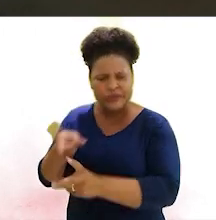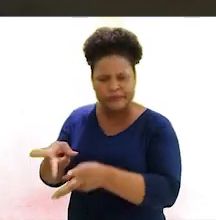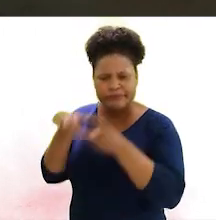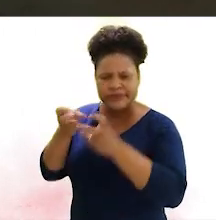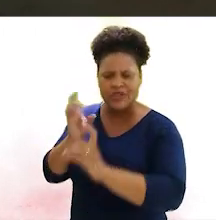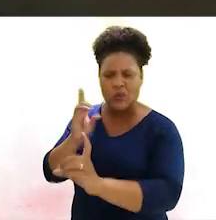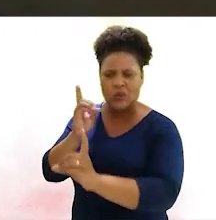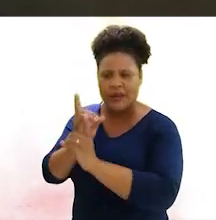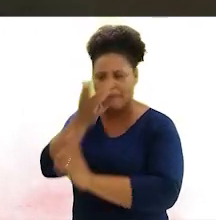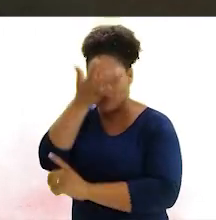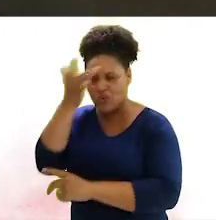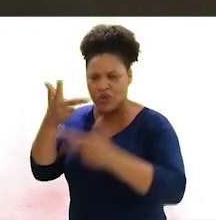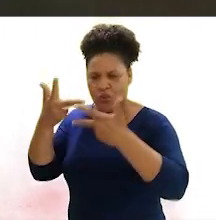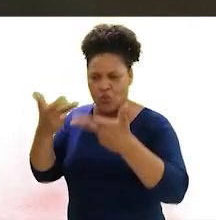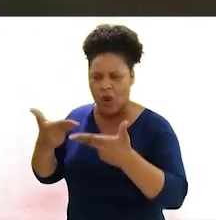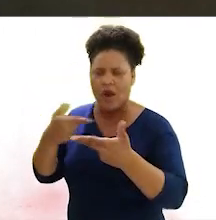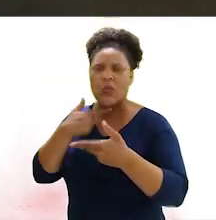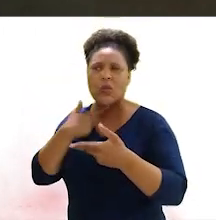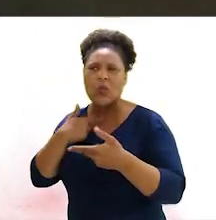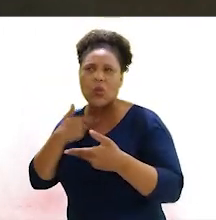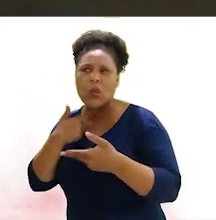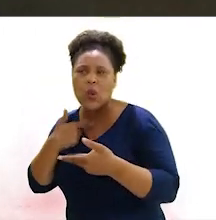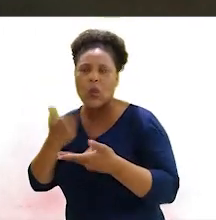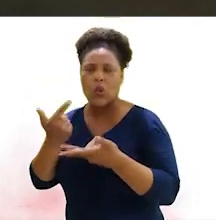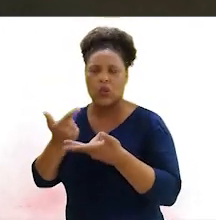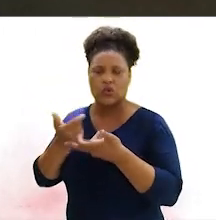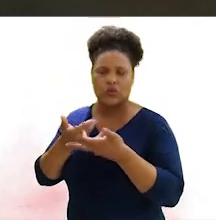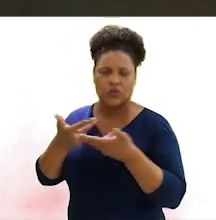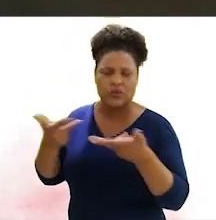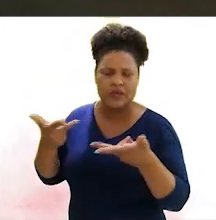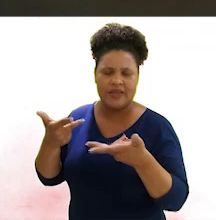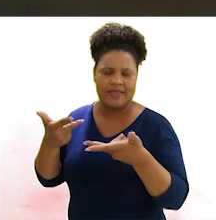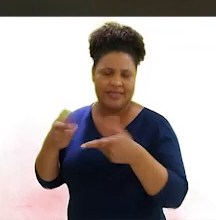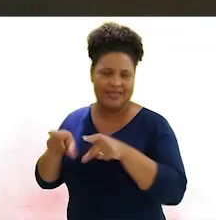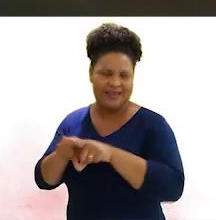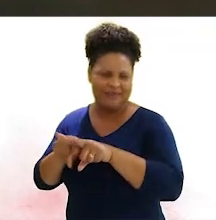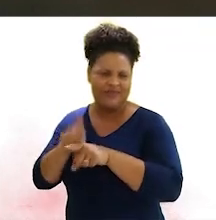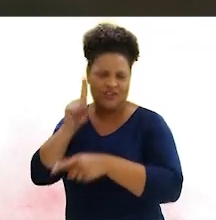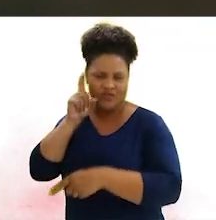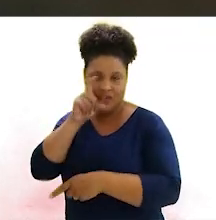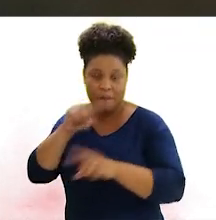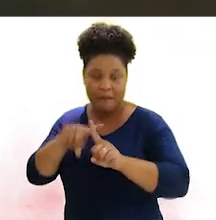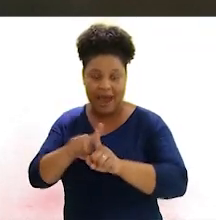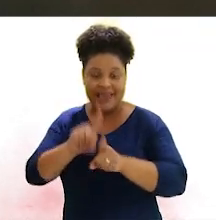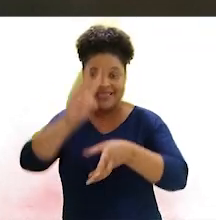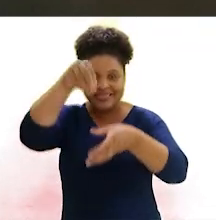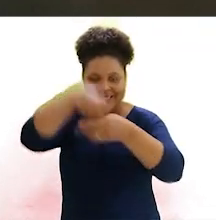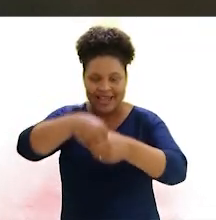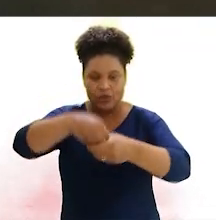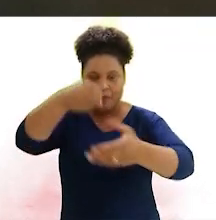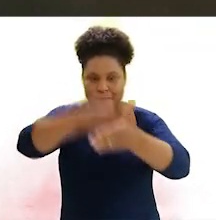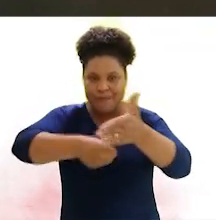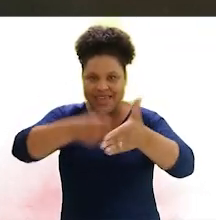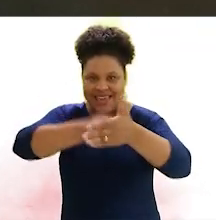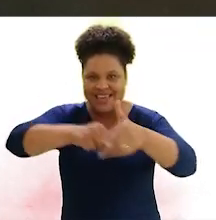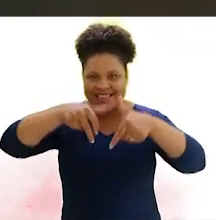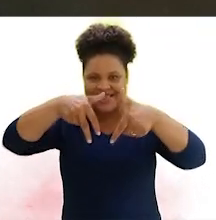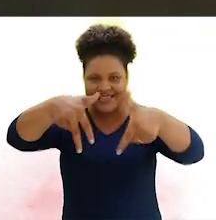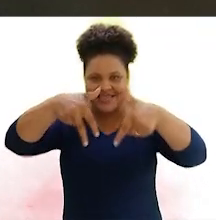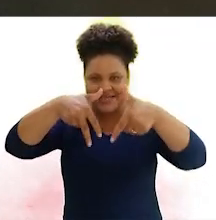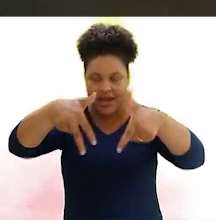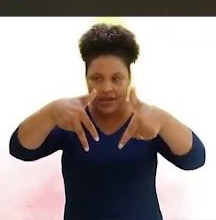termos de gostos em termos de desejos e aspirações na militância então foi um lugar onde eu encontrei pessoas semelhantes isso é